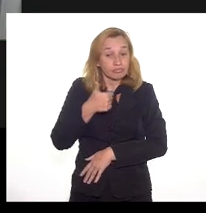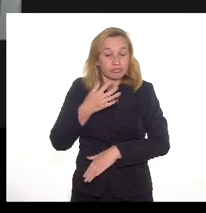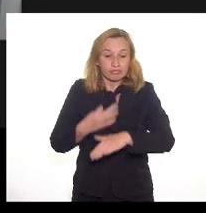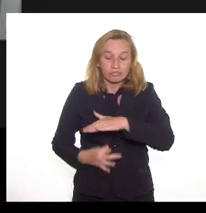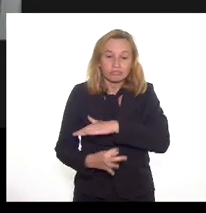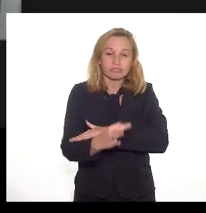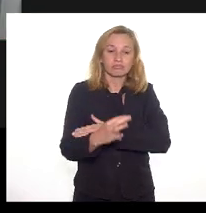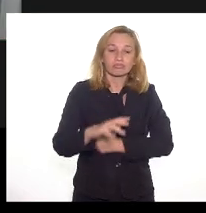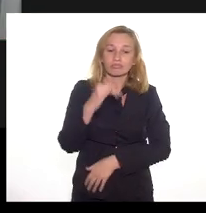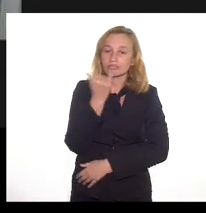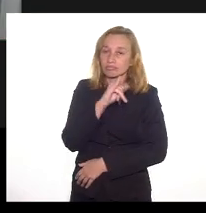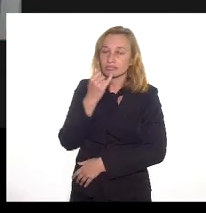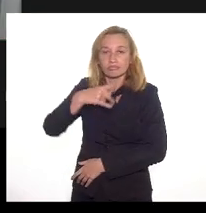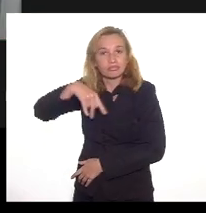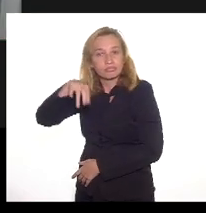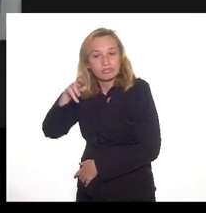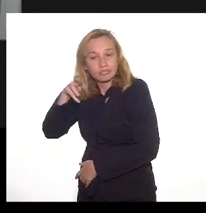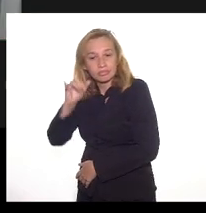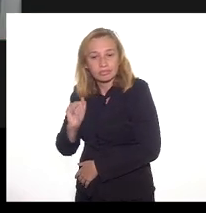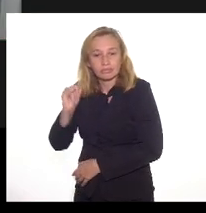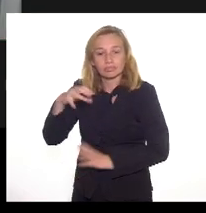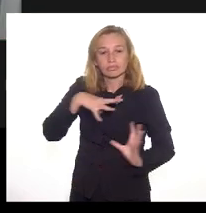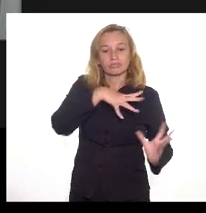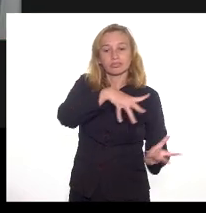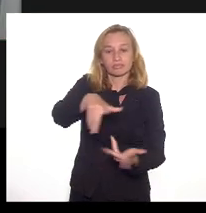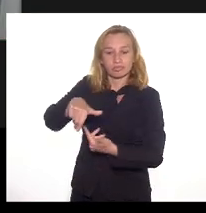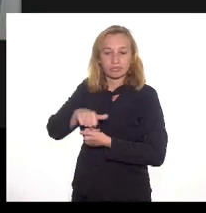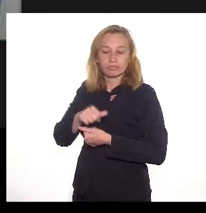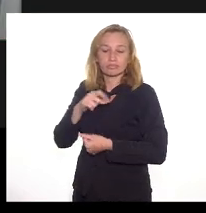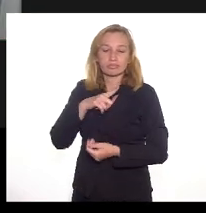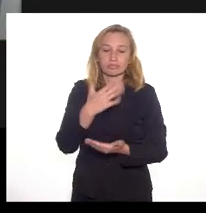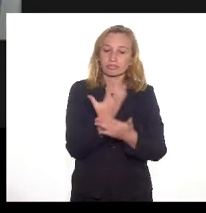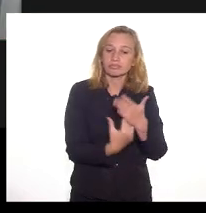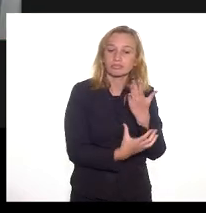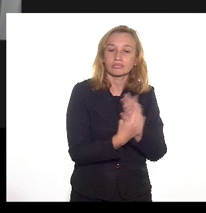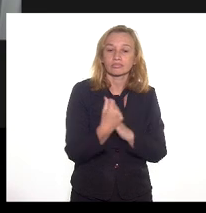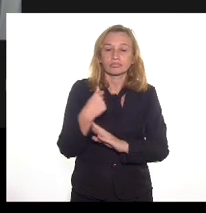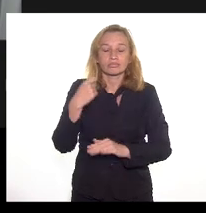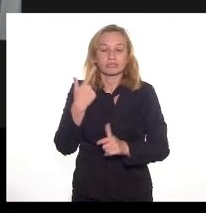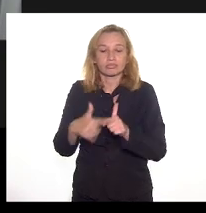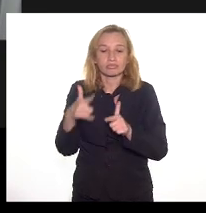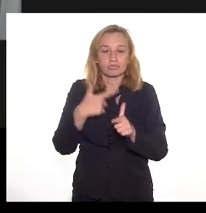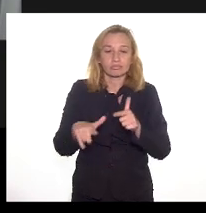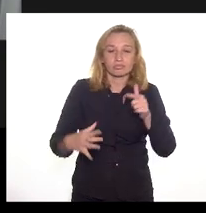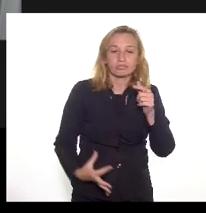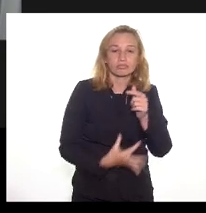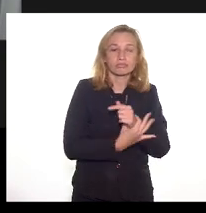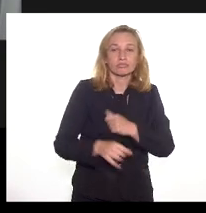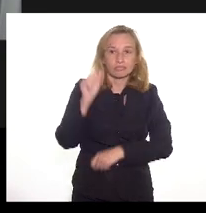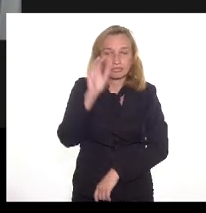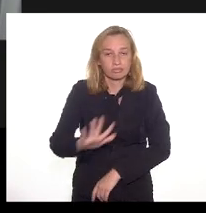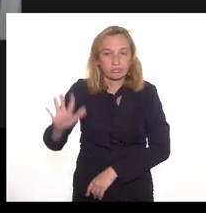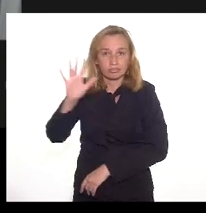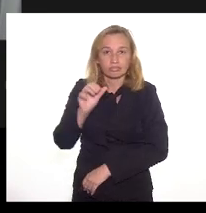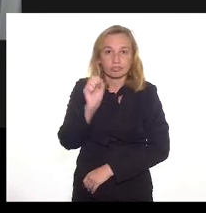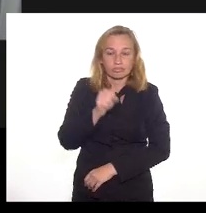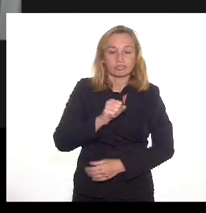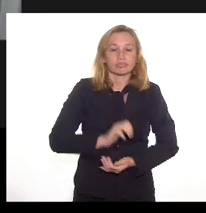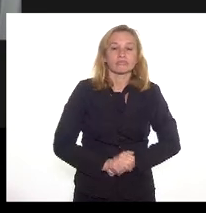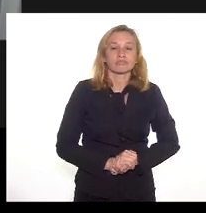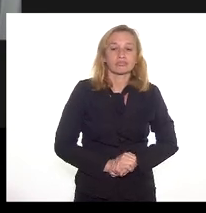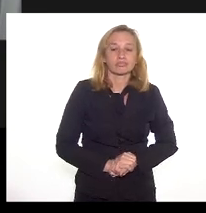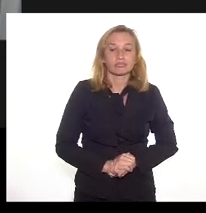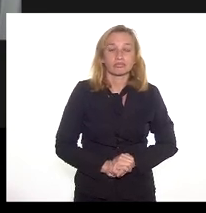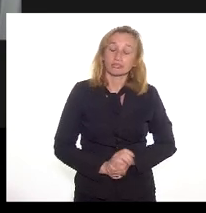fornecedora de energia primária do mundo e, portanto, tem nas mãos um problema de segurança nacional, sim. Não é